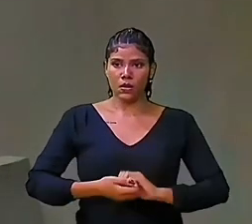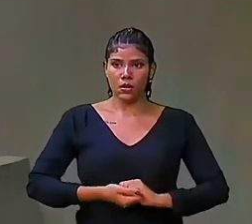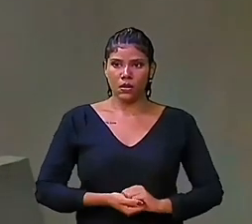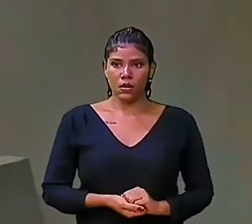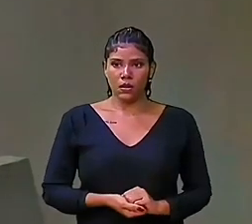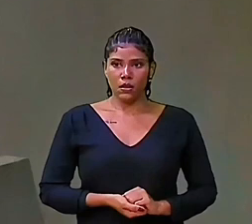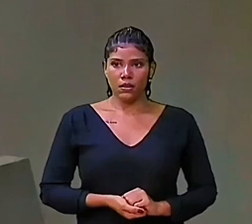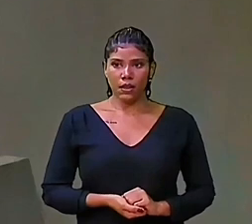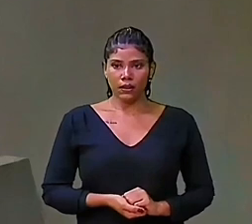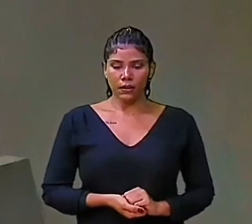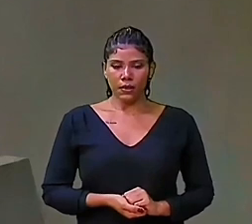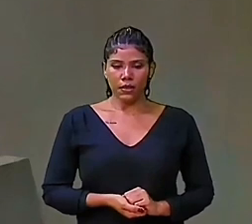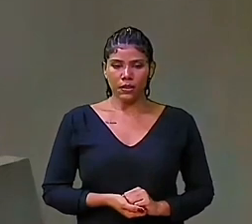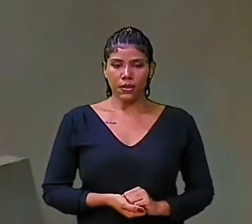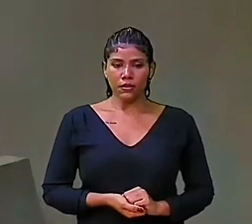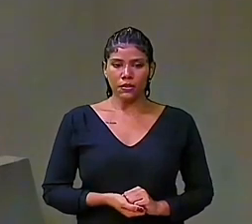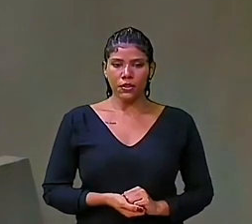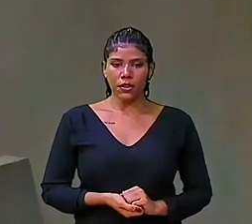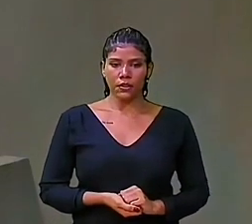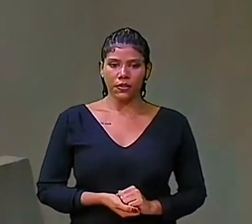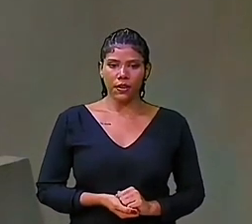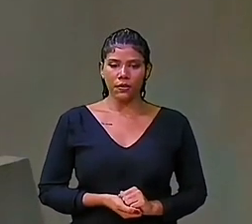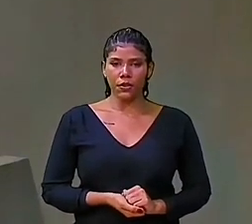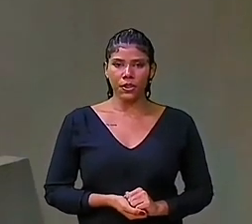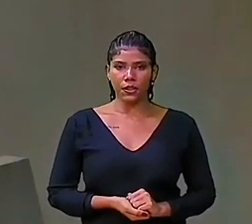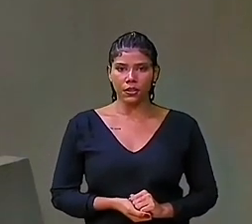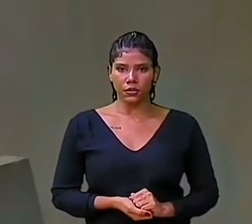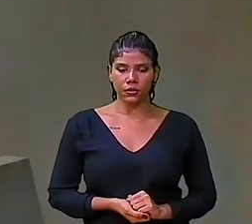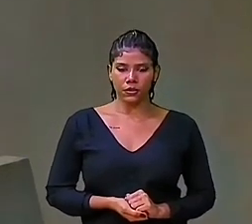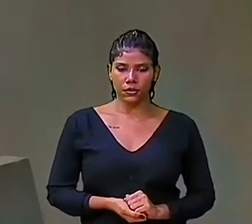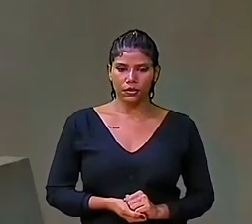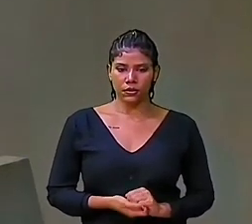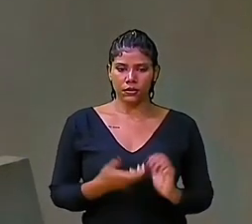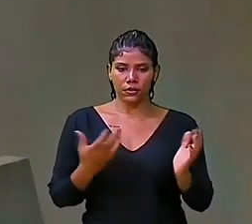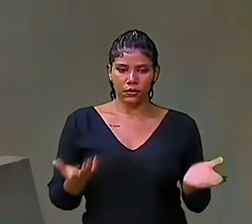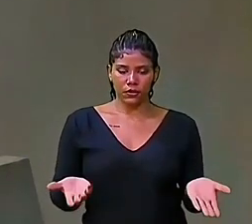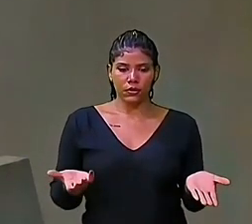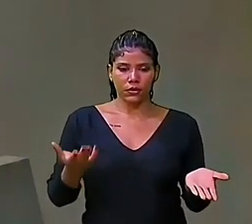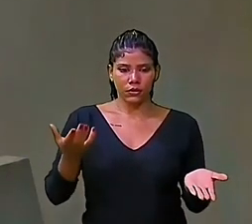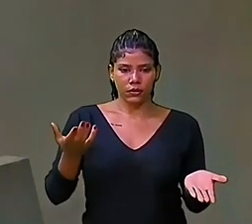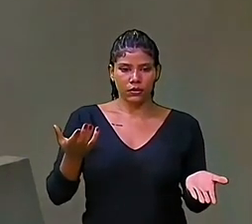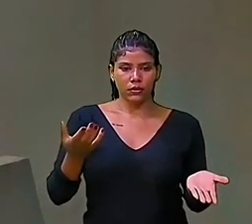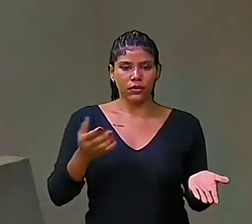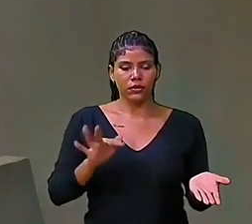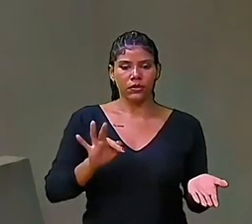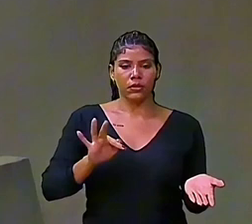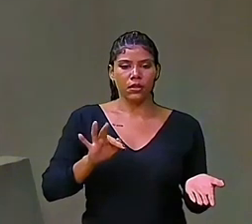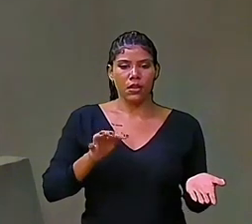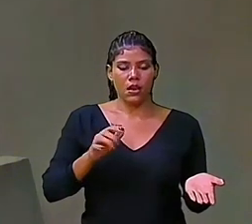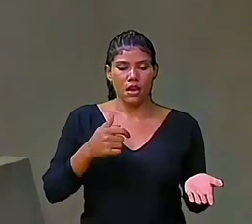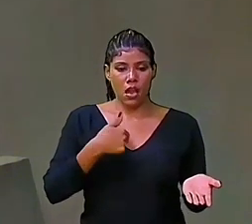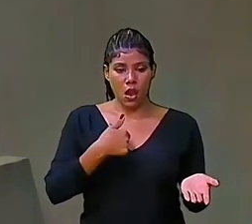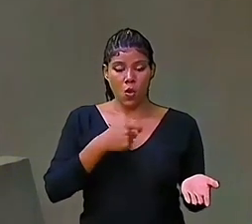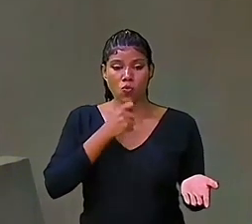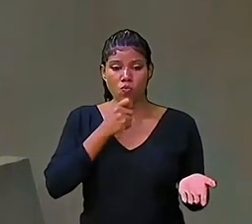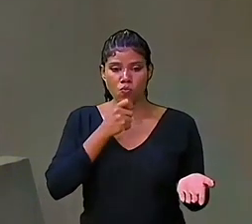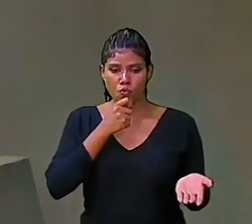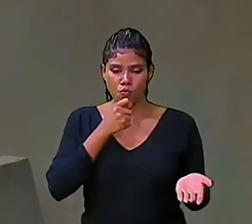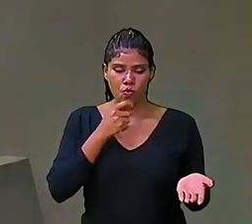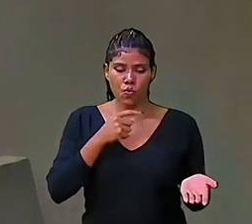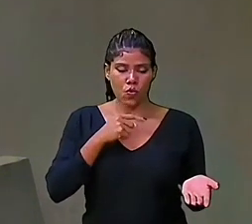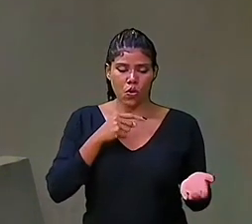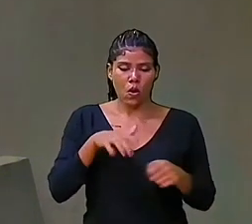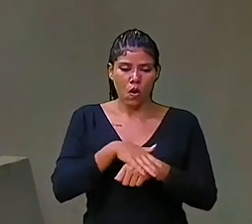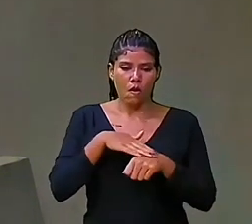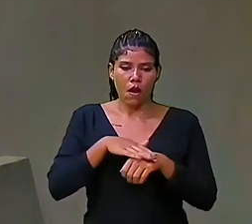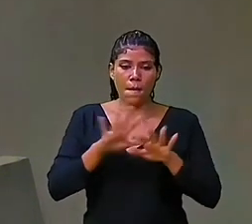Eu estive, no último 14M, eu estive com o então ministro da Justiça, ministro Flávio Dino. Eu não tive ainda a oportunidade, mas amanhã a